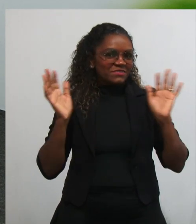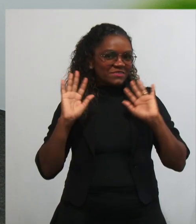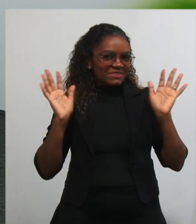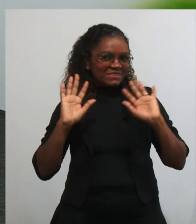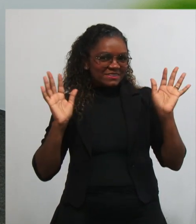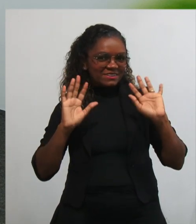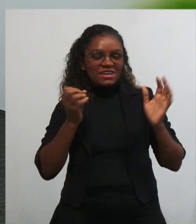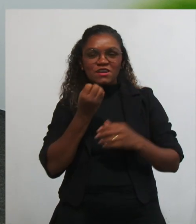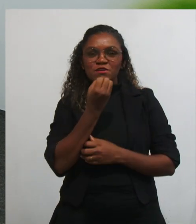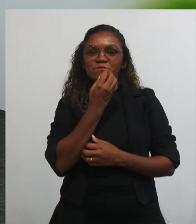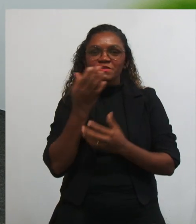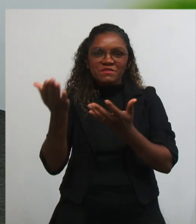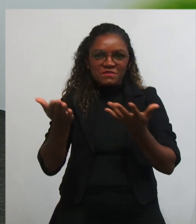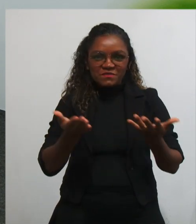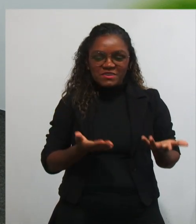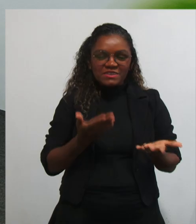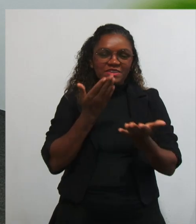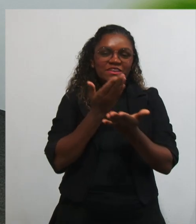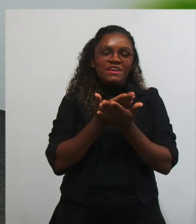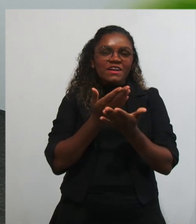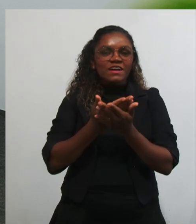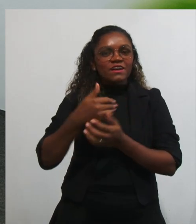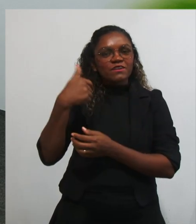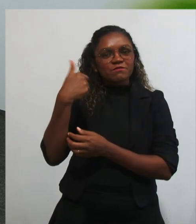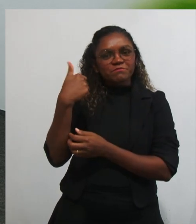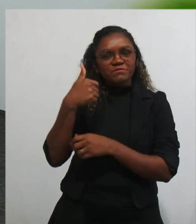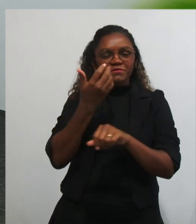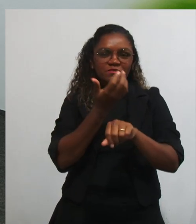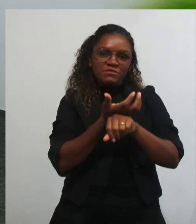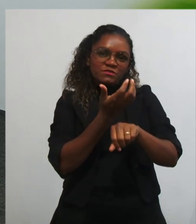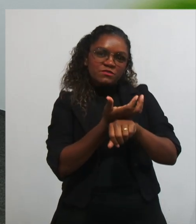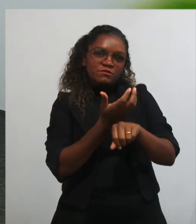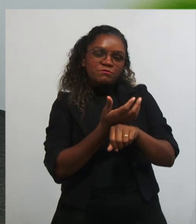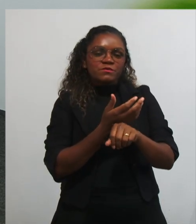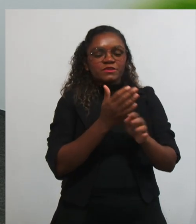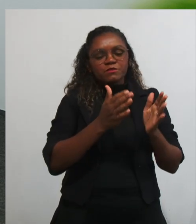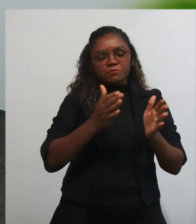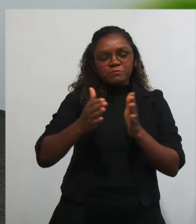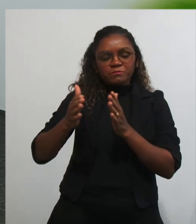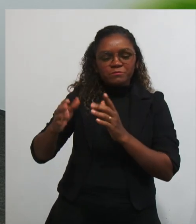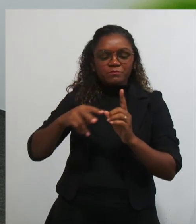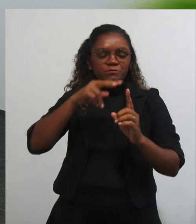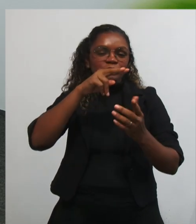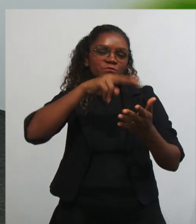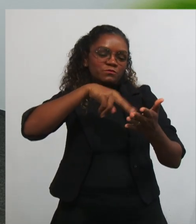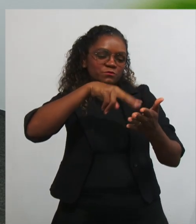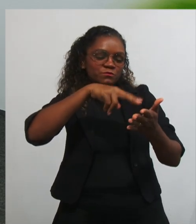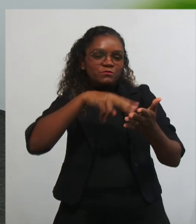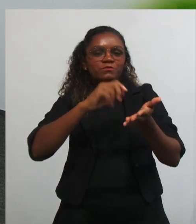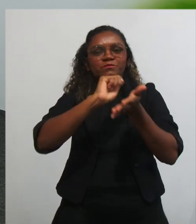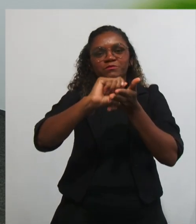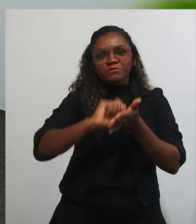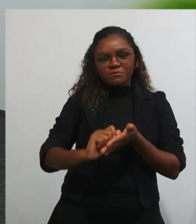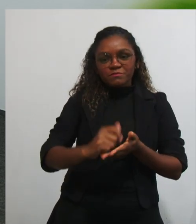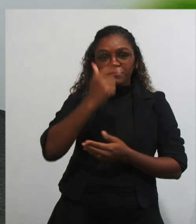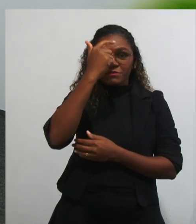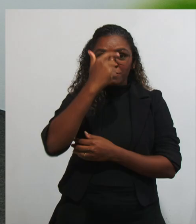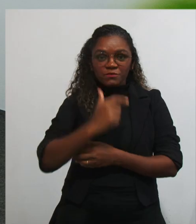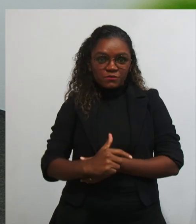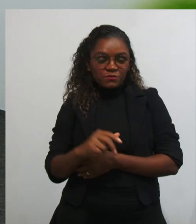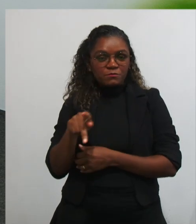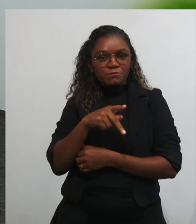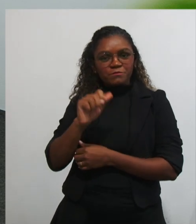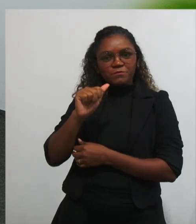Olá, seja bem-vindo à aula de número 1 da disciplina Processos de Leitura e Escrita. Eu sou a professora Ana Cláudia